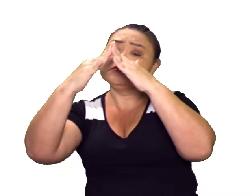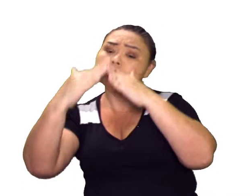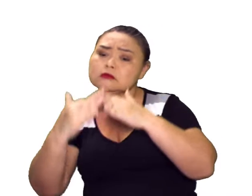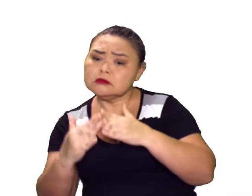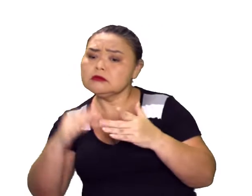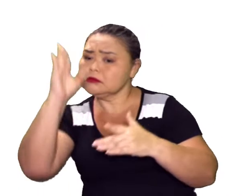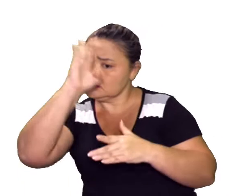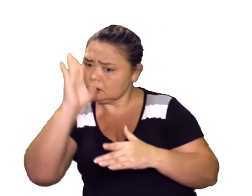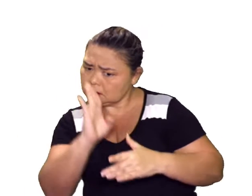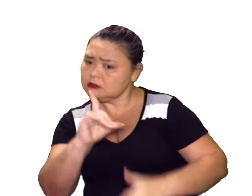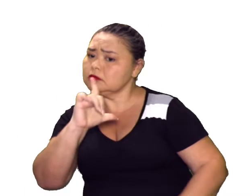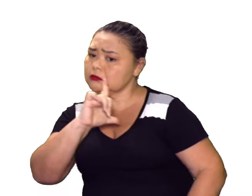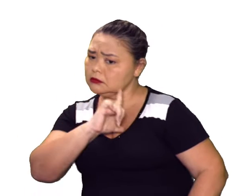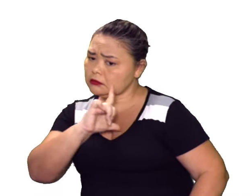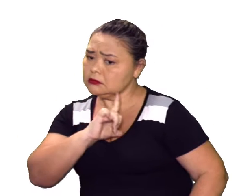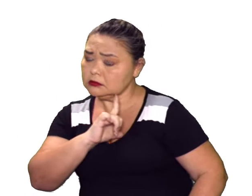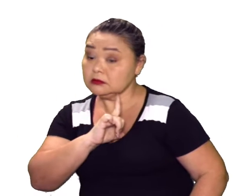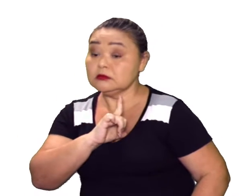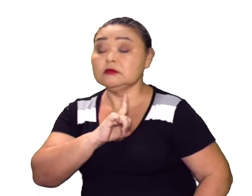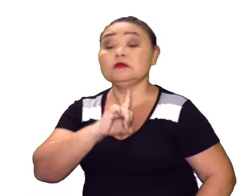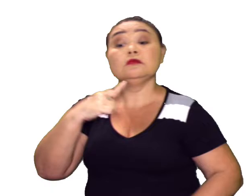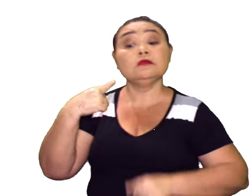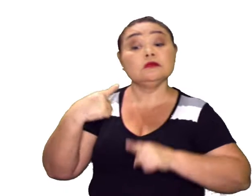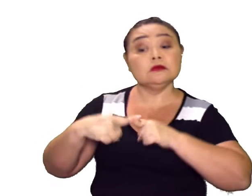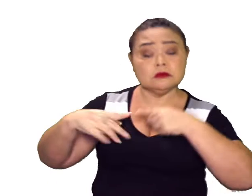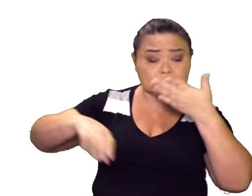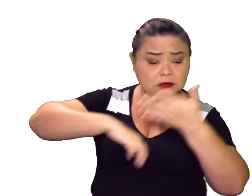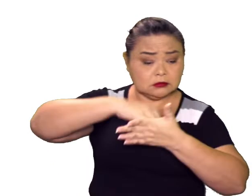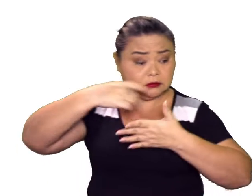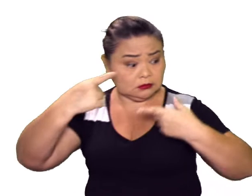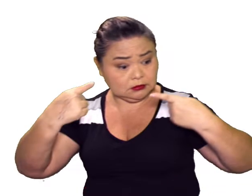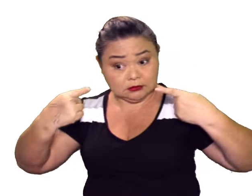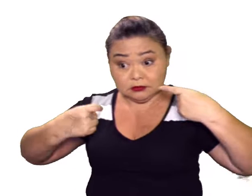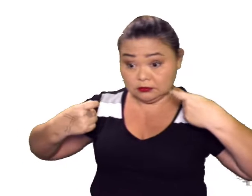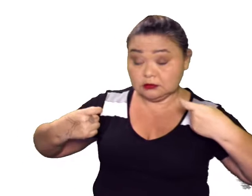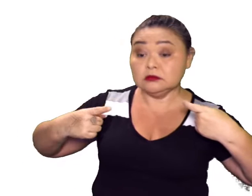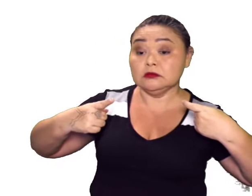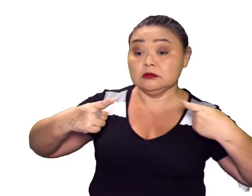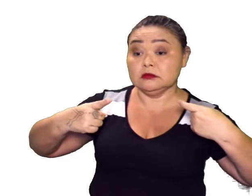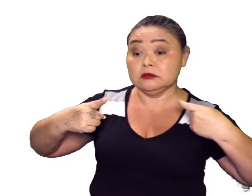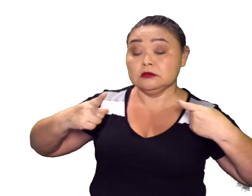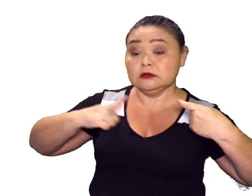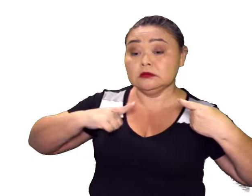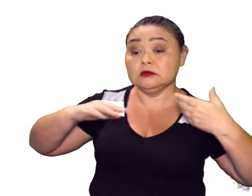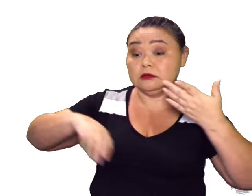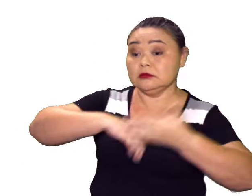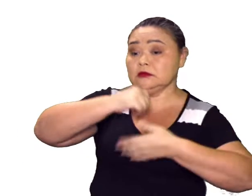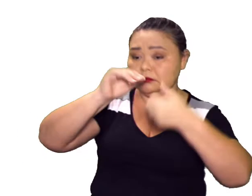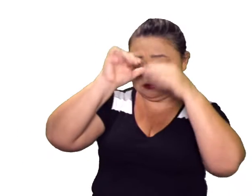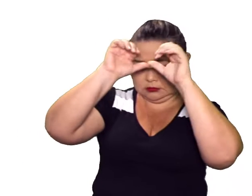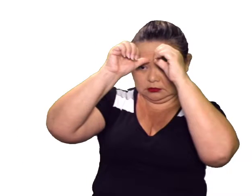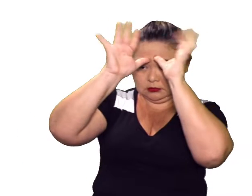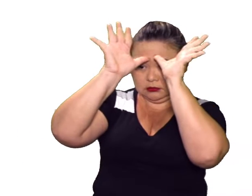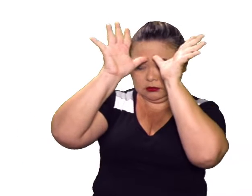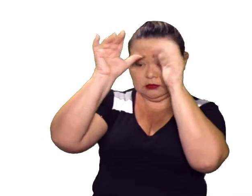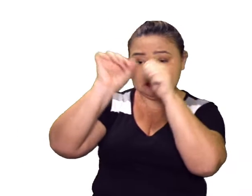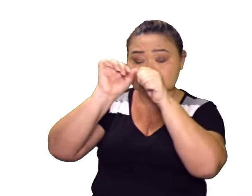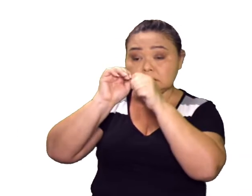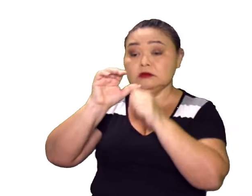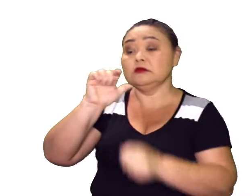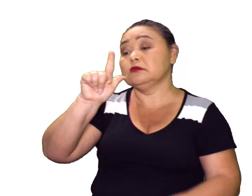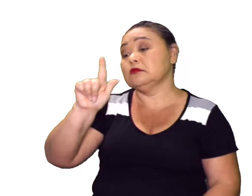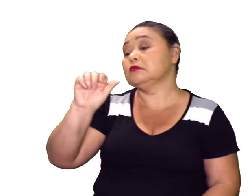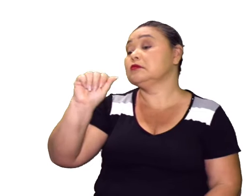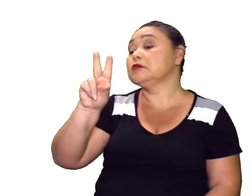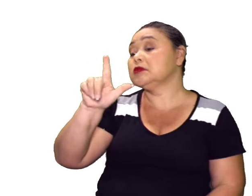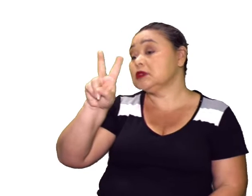dentro. Isso. E por causa das revoltas, conflitos, inclusive a Revolução Acreana,